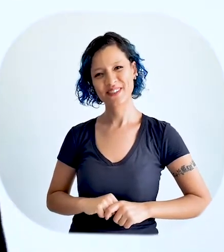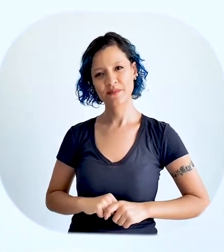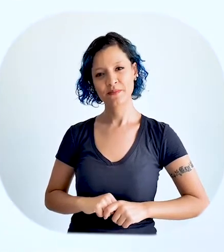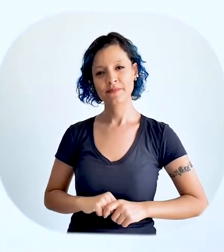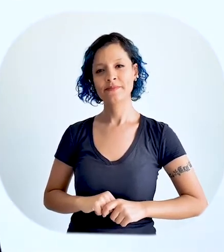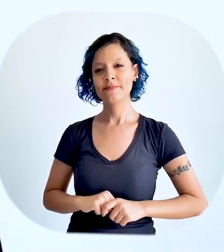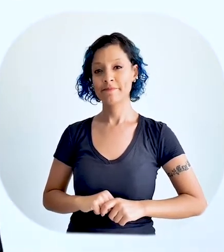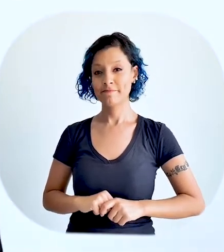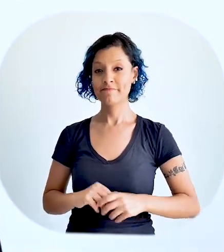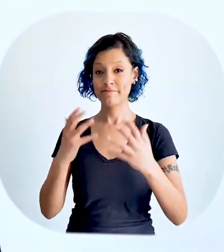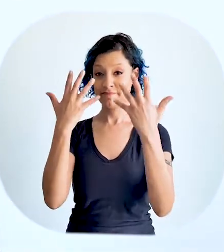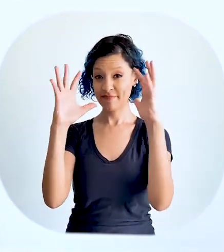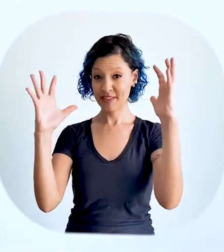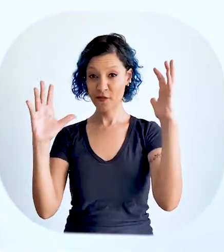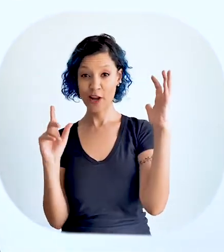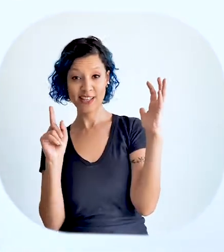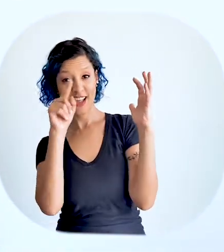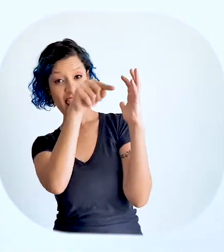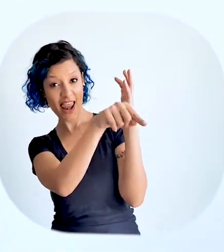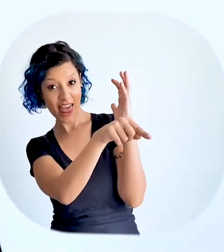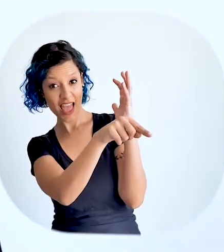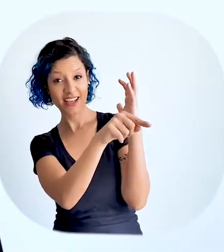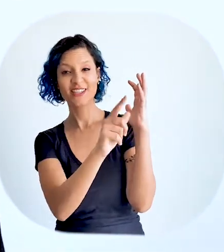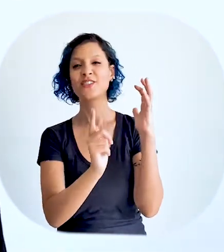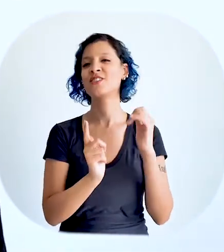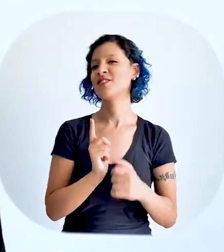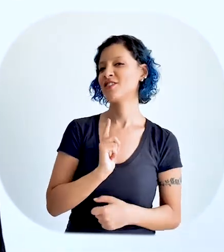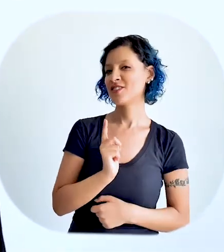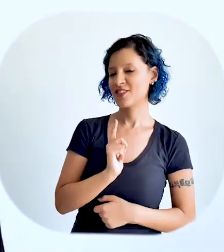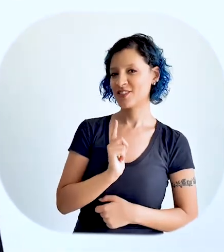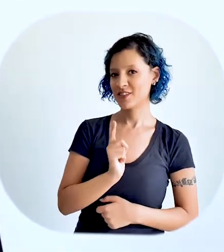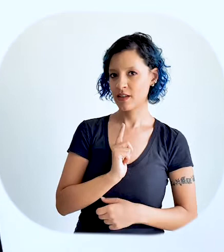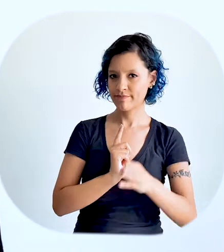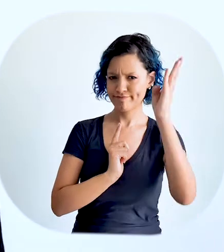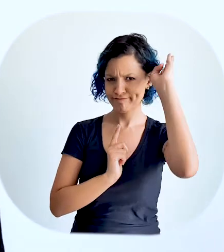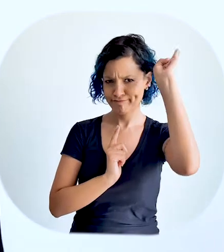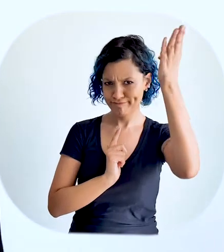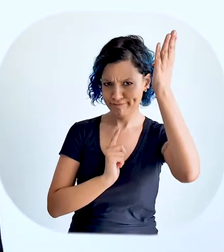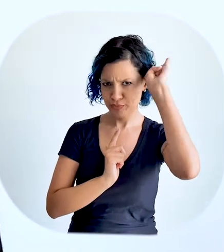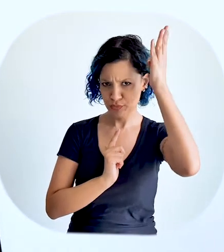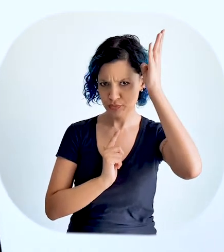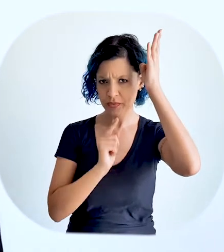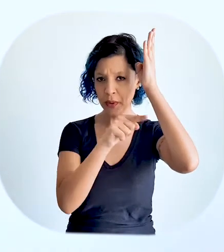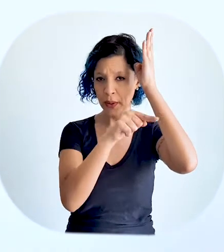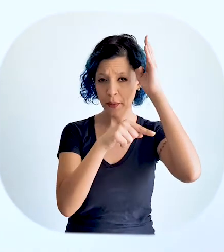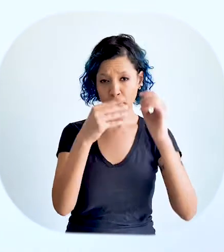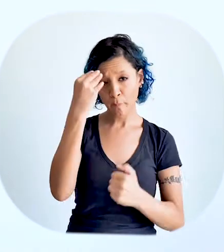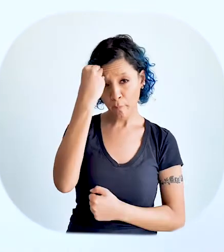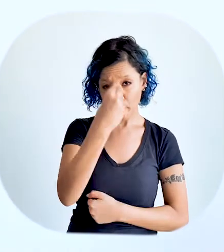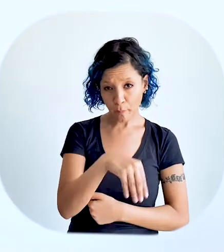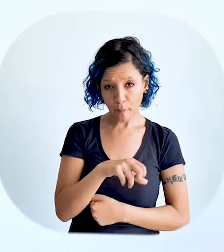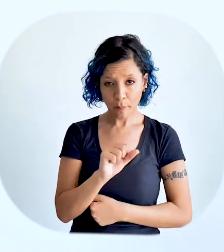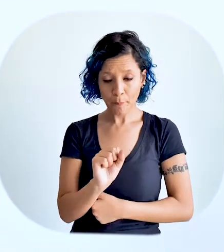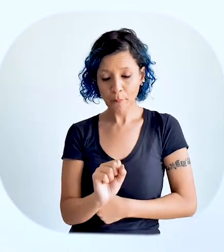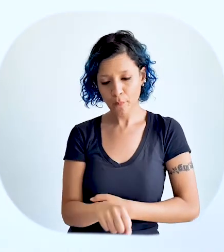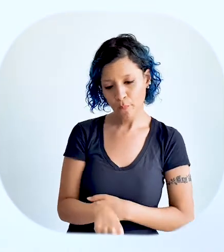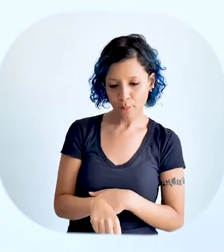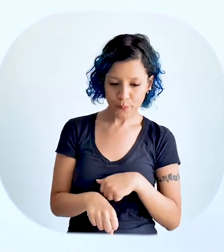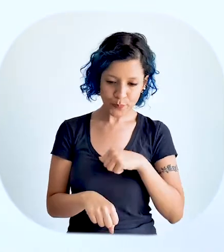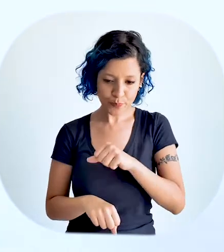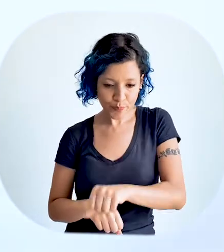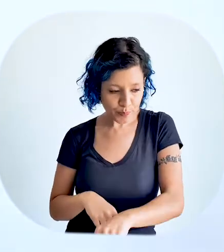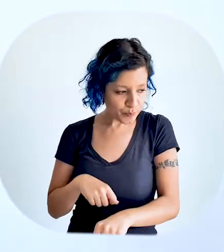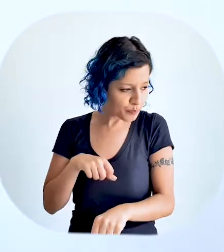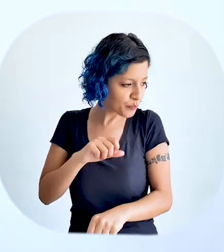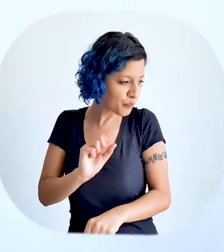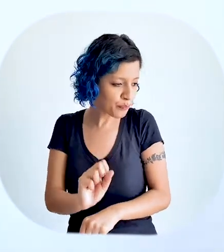Do outro lado da floresta, havia um burro preguiçoso. Ele caminhava pela floresta atrás